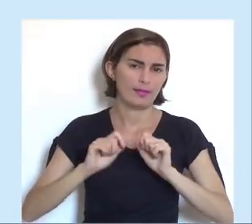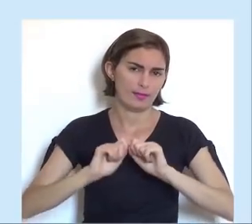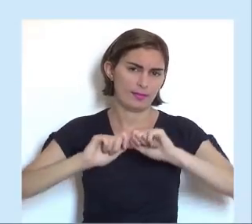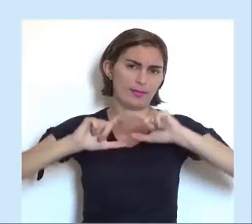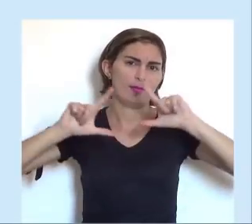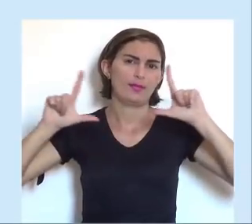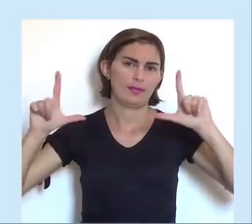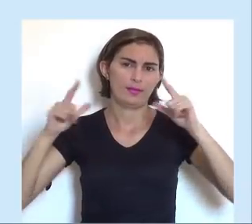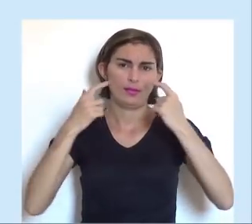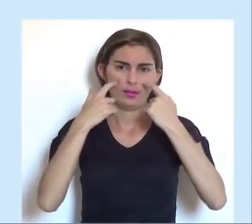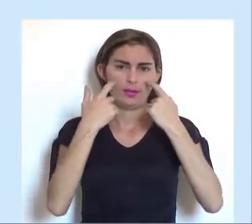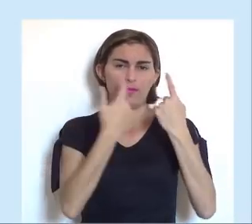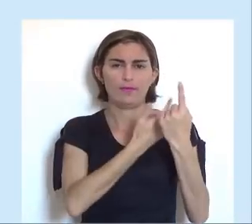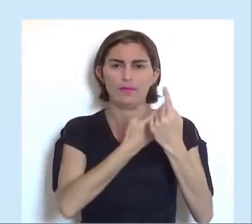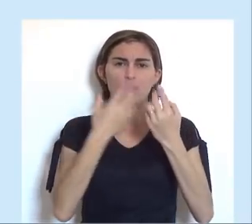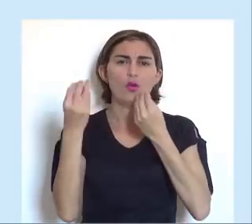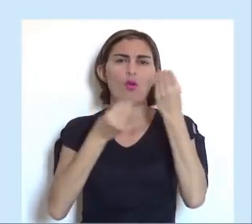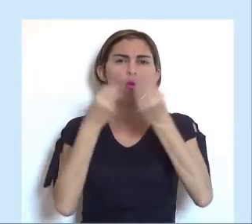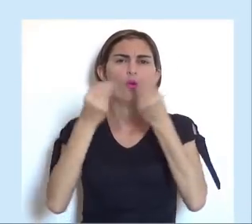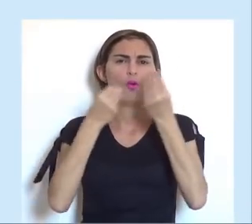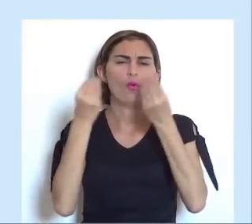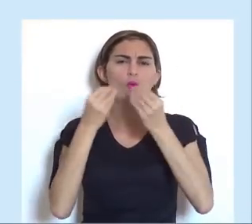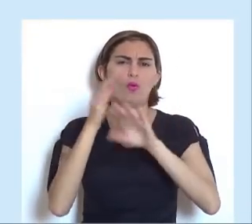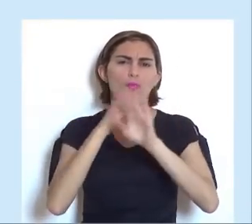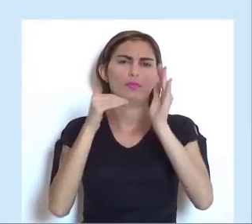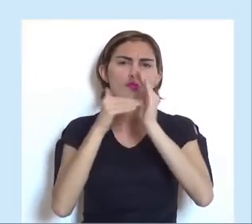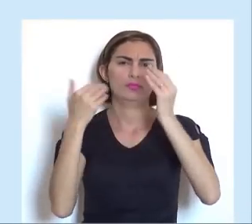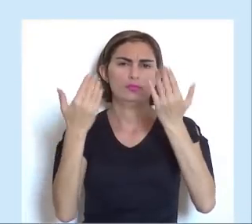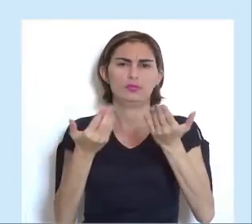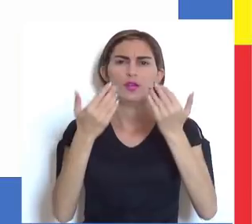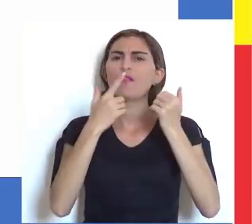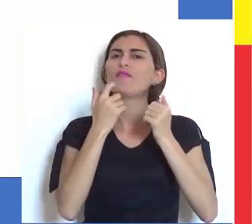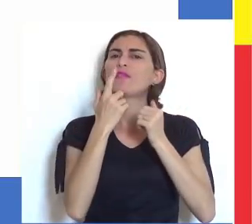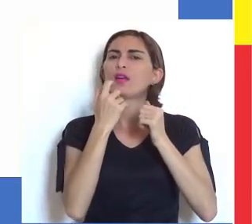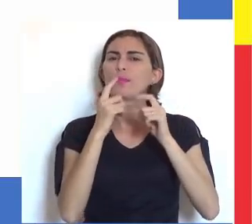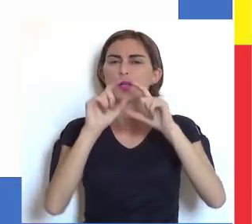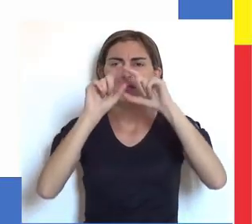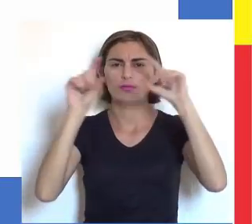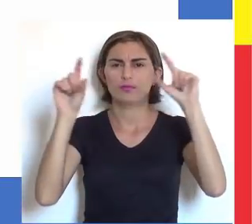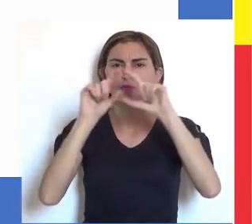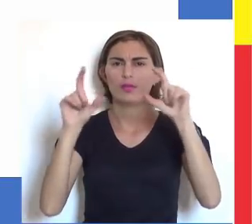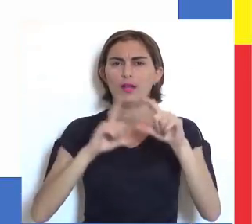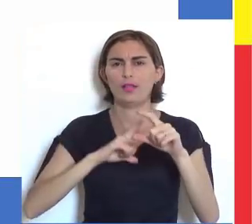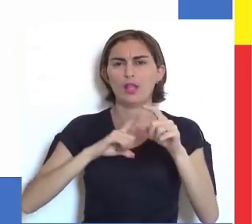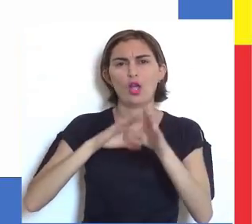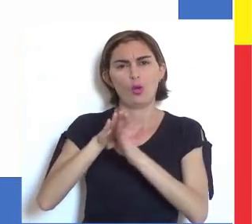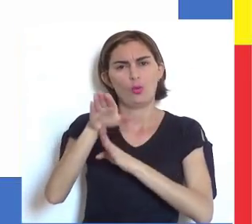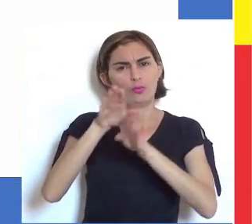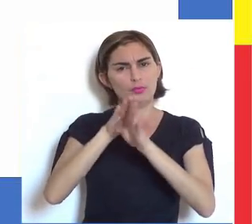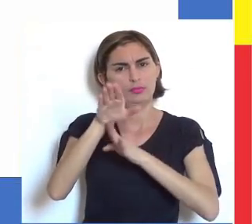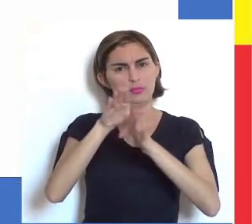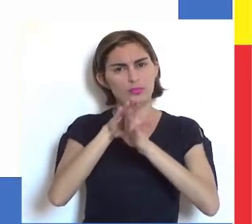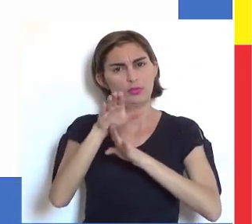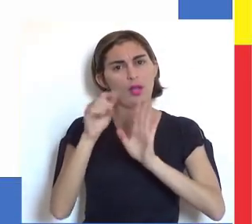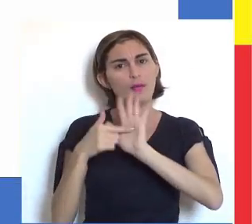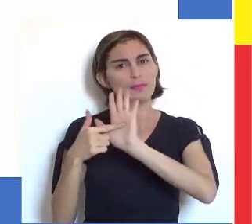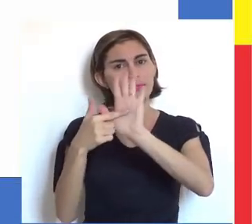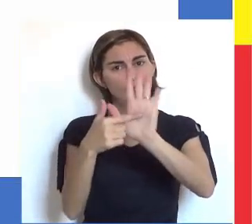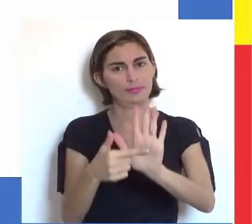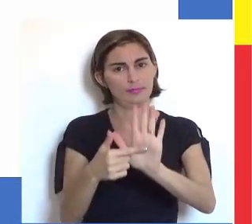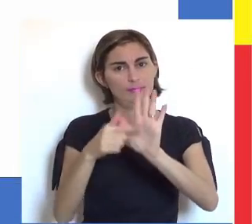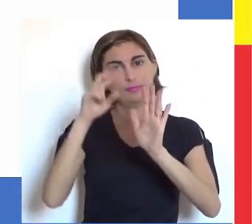vai aparecer para vocês como eu já fiz a divisão de tudo. Olha só, em vermelho a gente tem a orientação ou